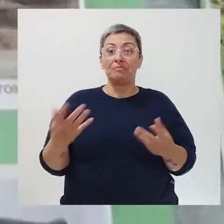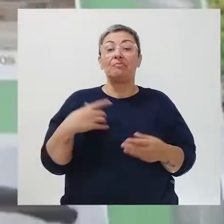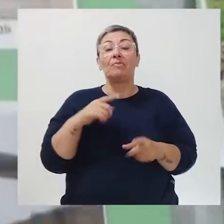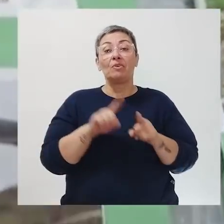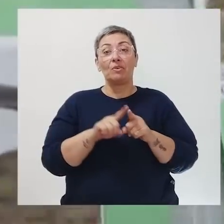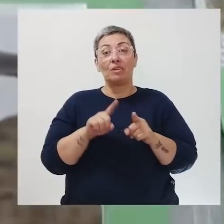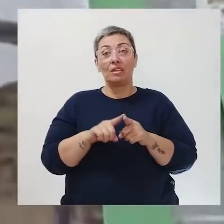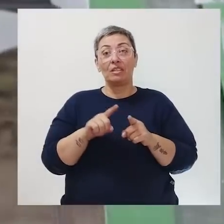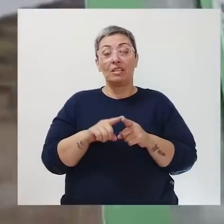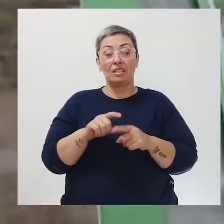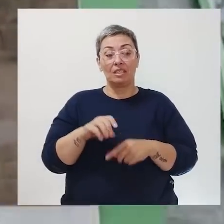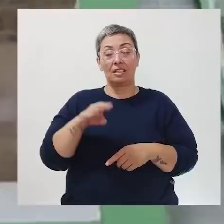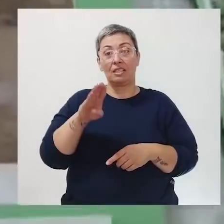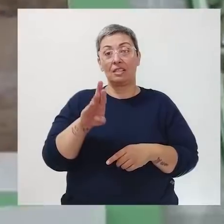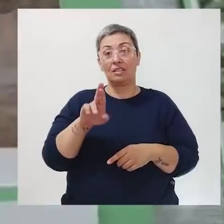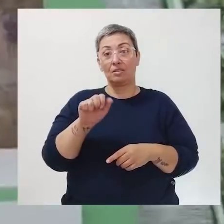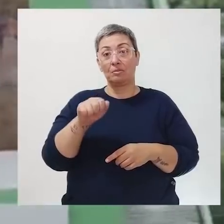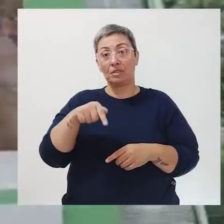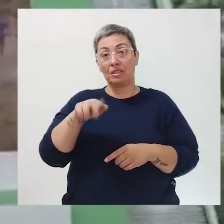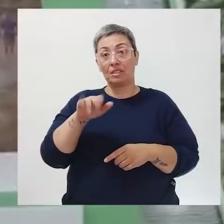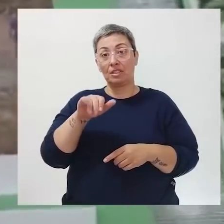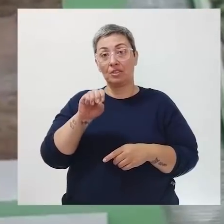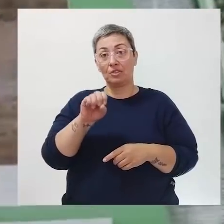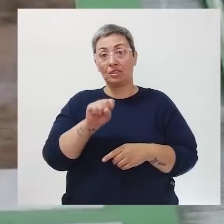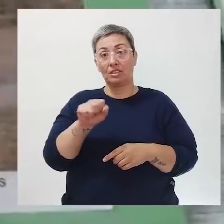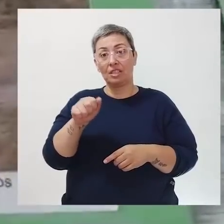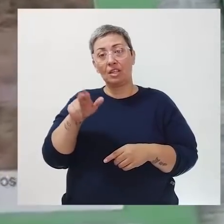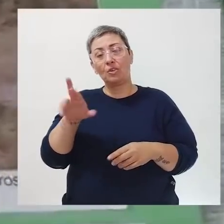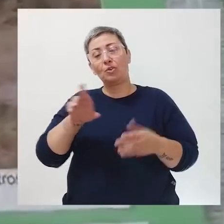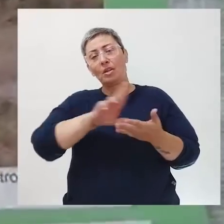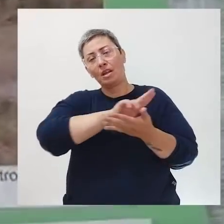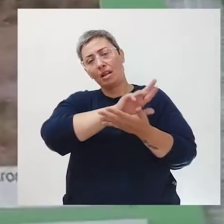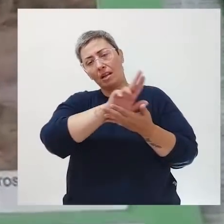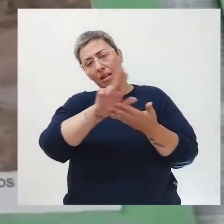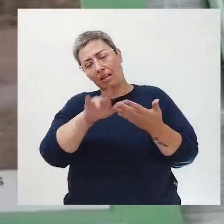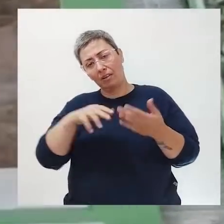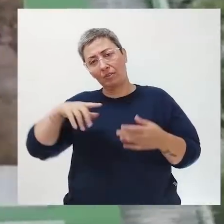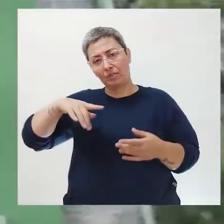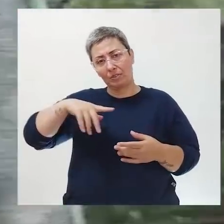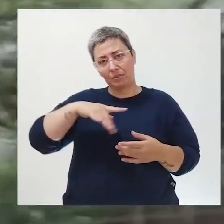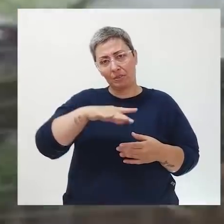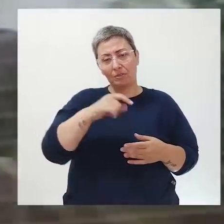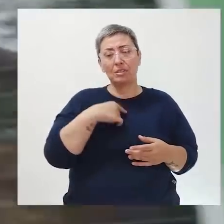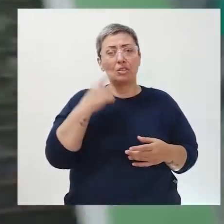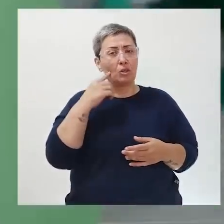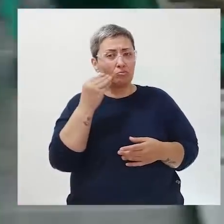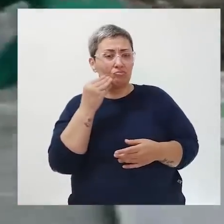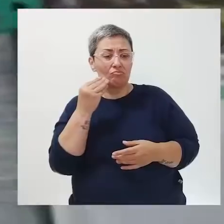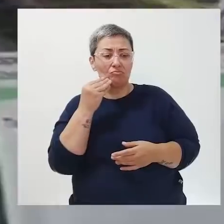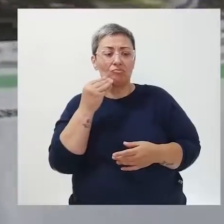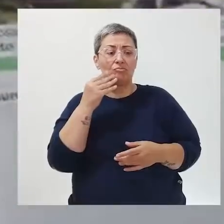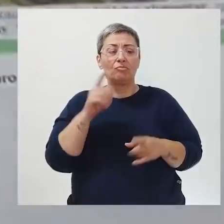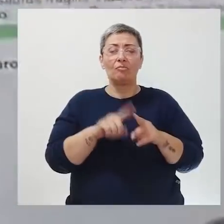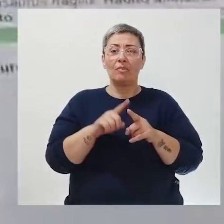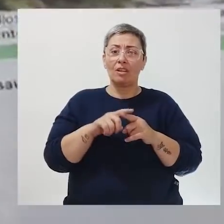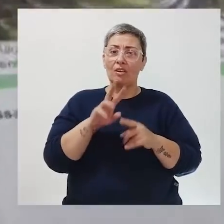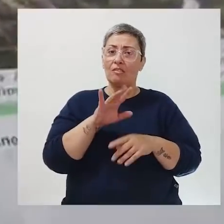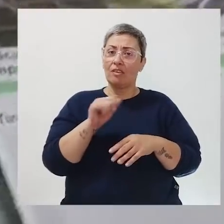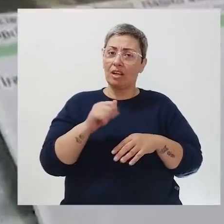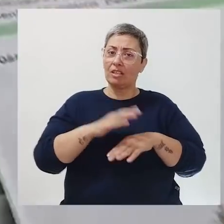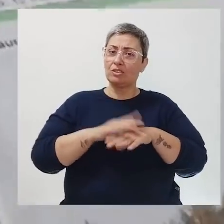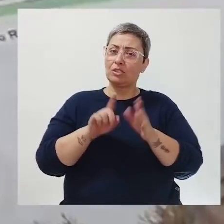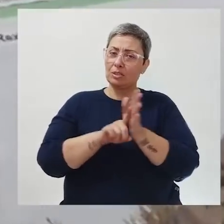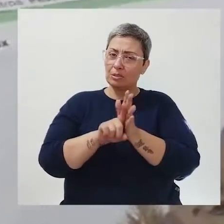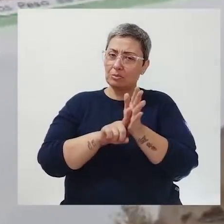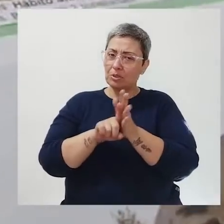E também tem o Brachiosauro. Então, vários dinossauros. vocês tiverem oportunidade, façam